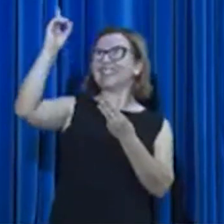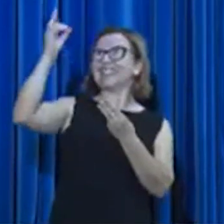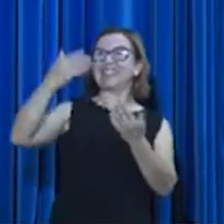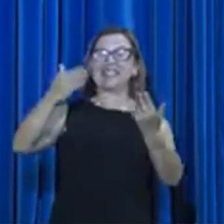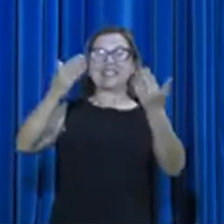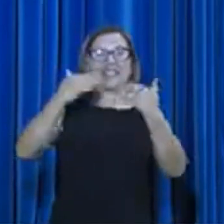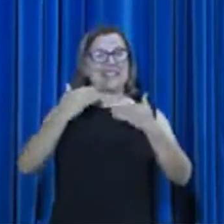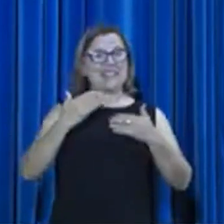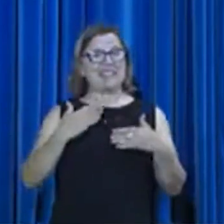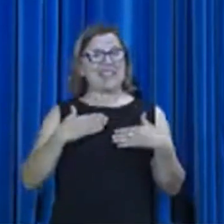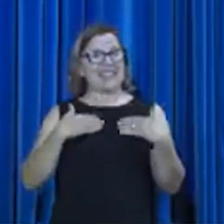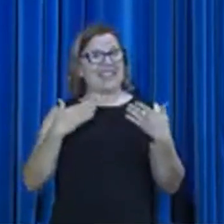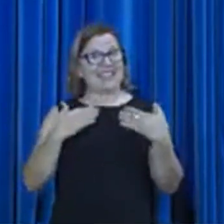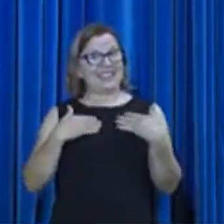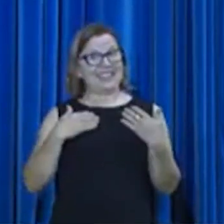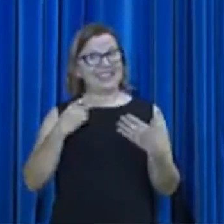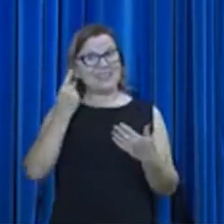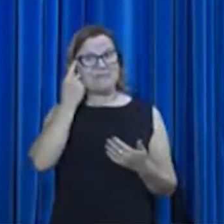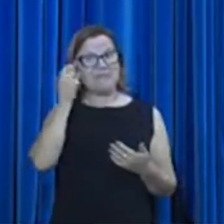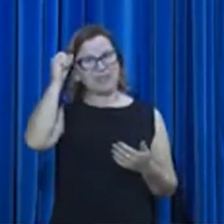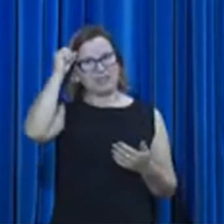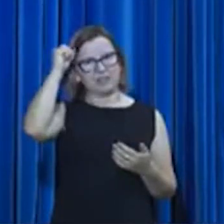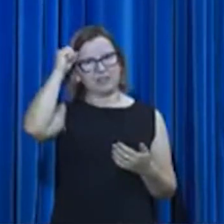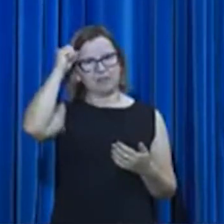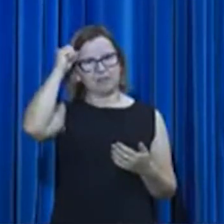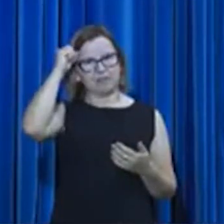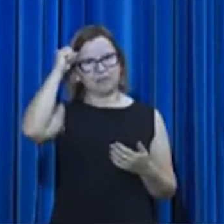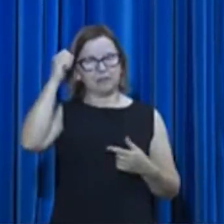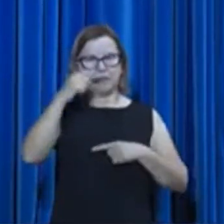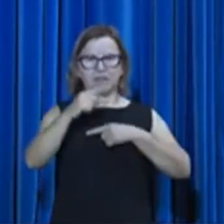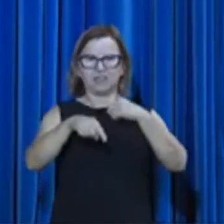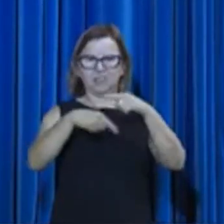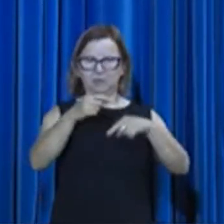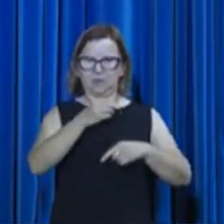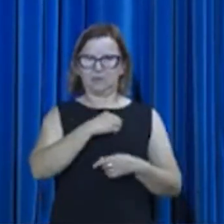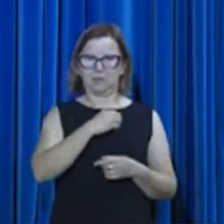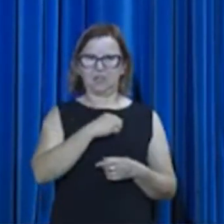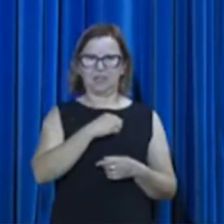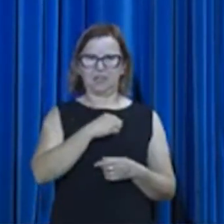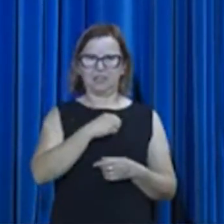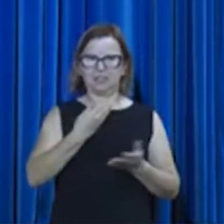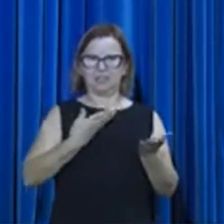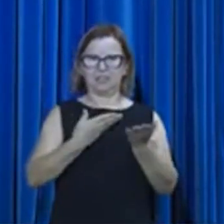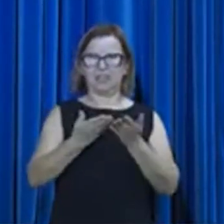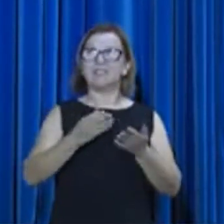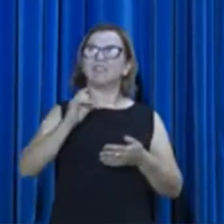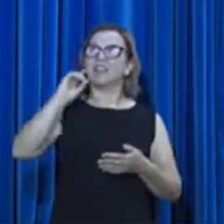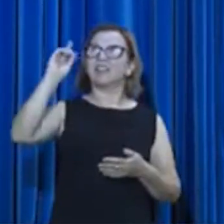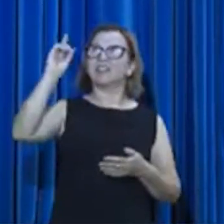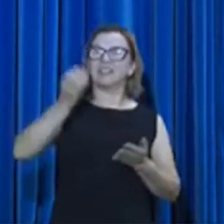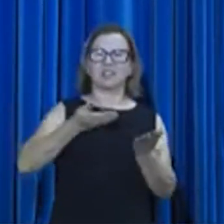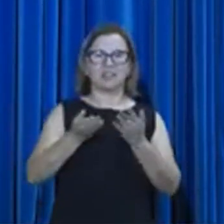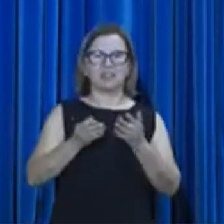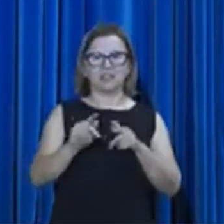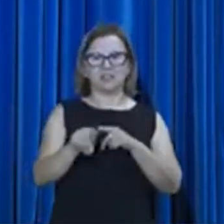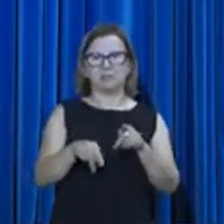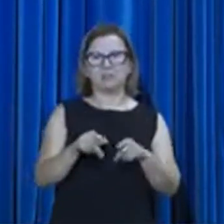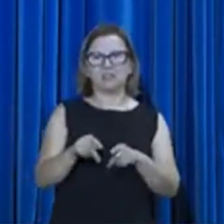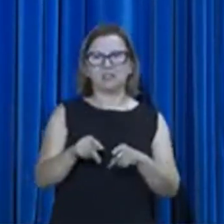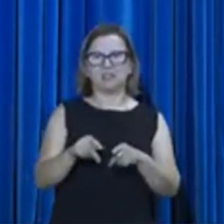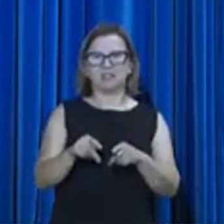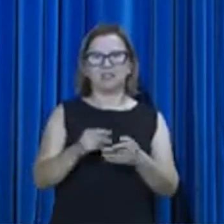contentamento. Com o pecado, servir a Deus e aos outros passou a ser um fardo